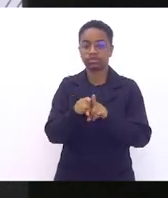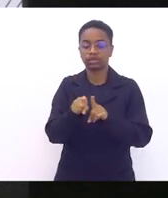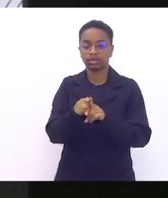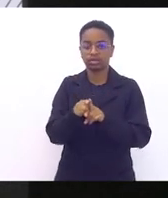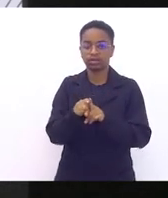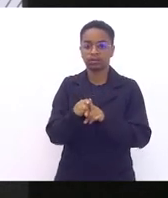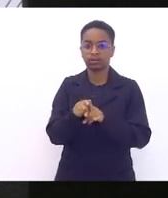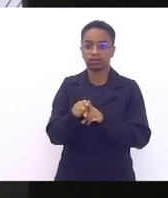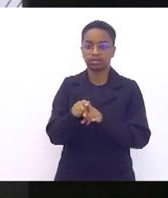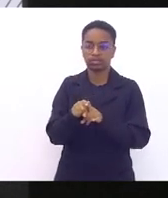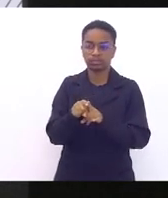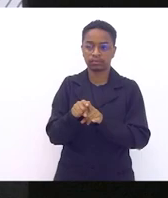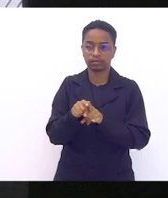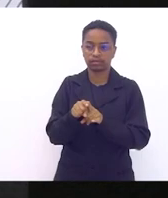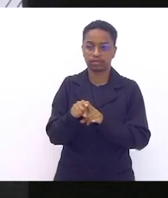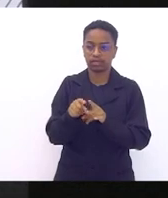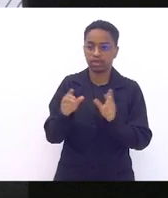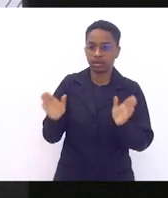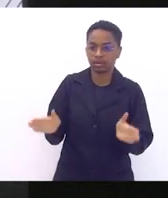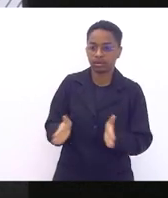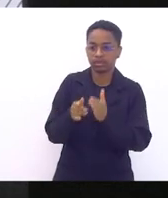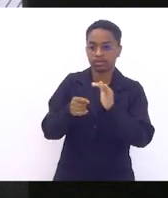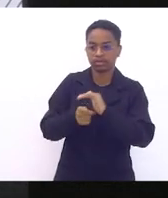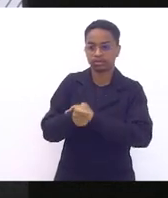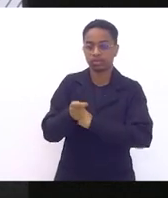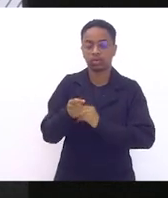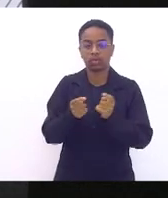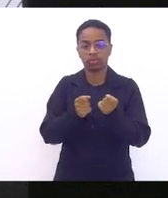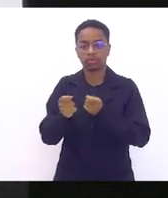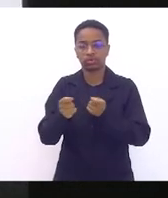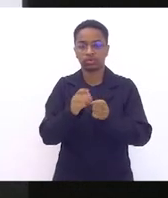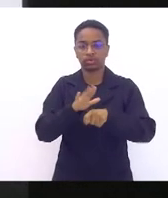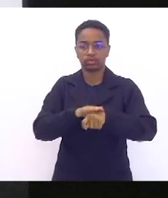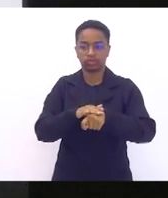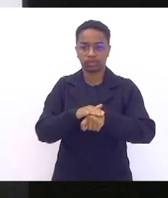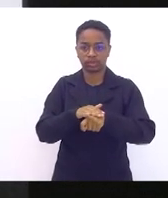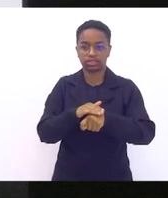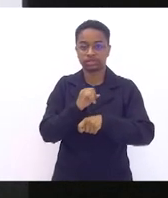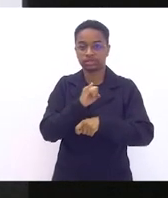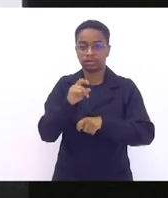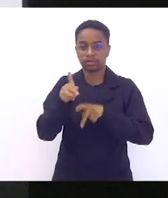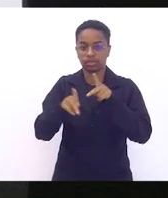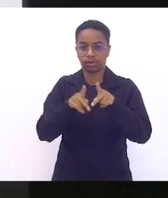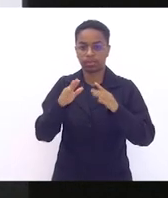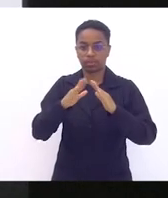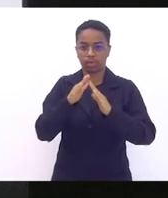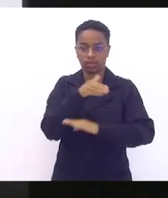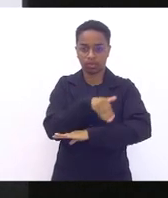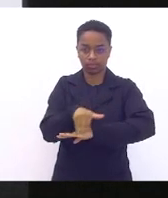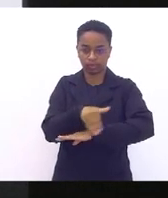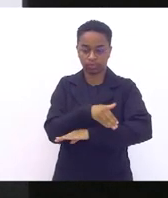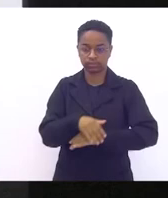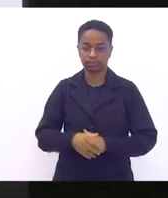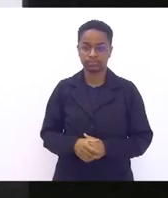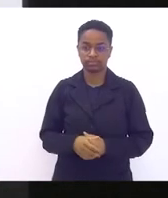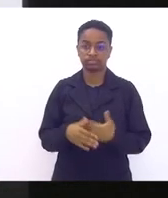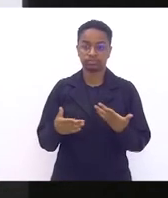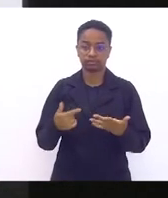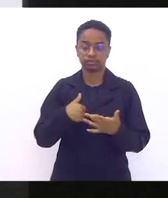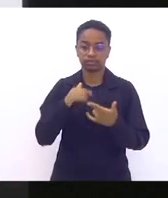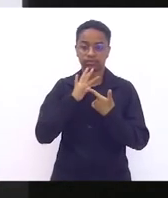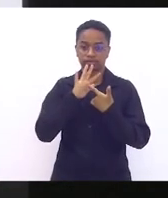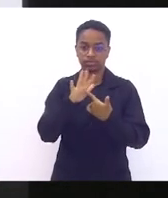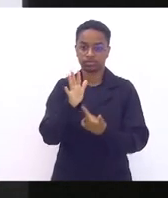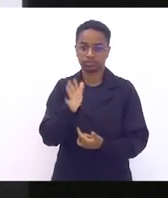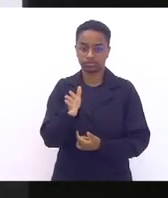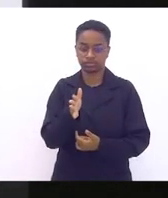TB na população privada de liberdade, população em situação de rua. Bom, gente, como já foi falado aqui,